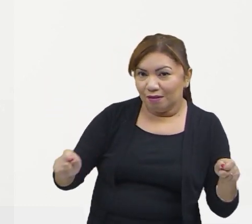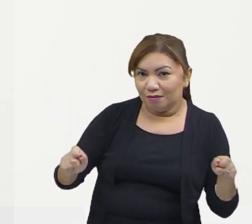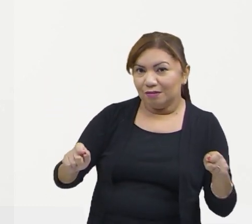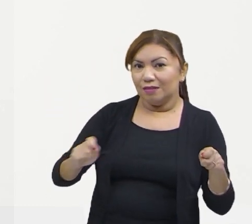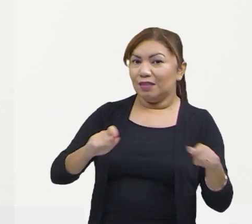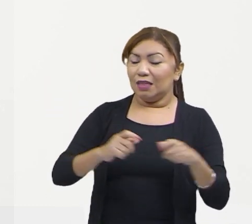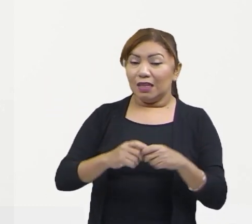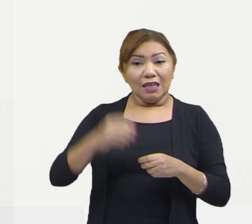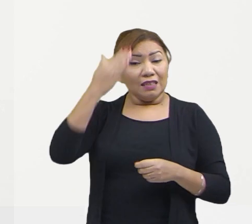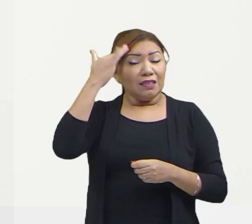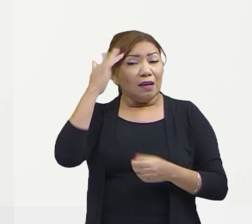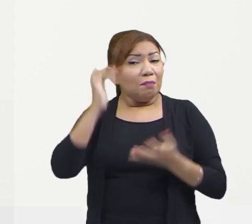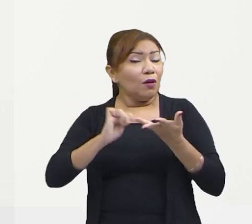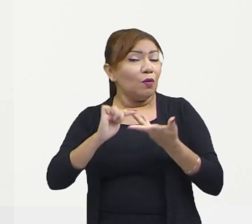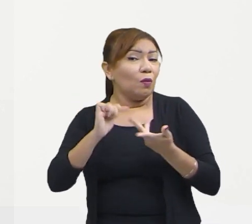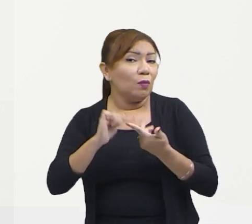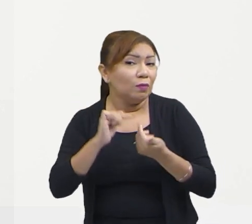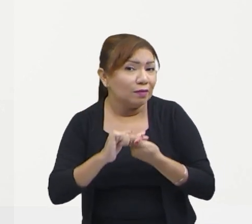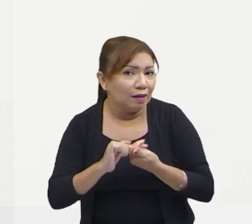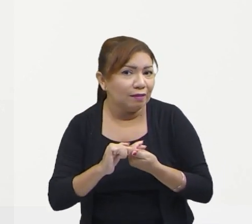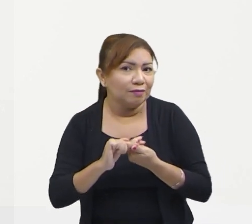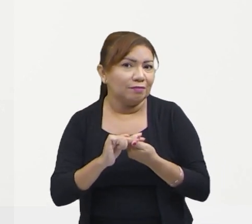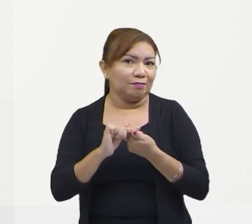de quantidade.